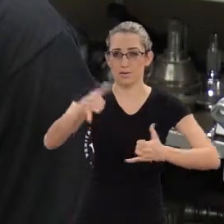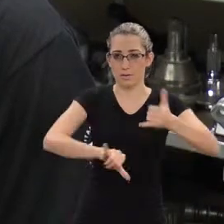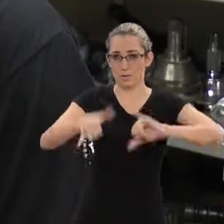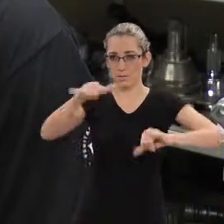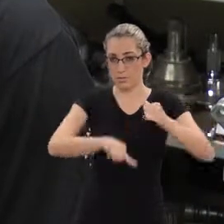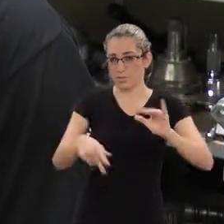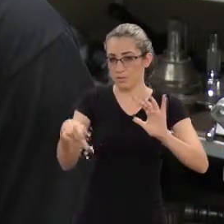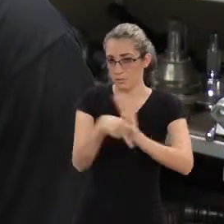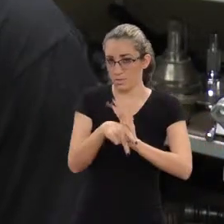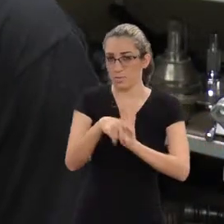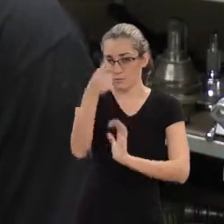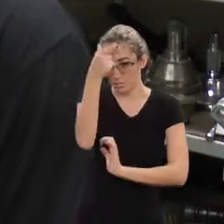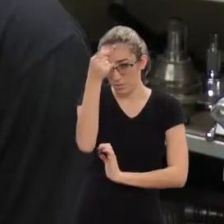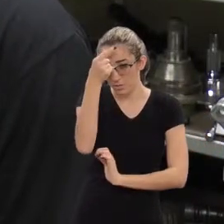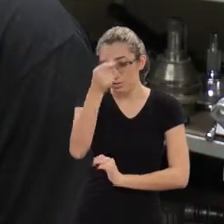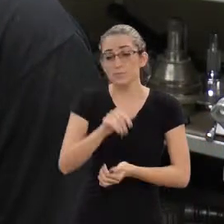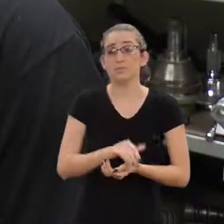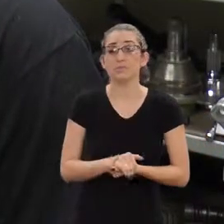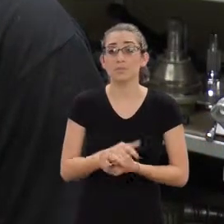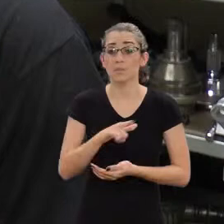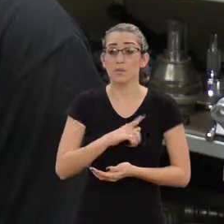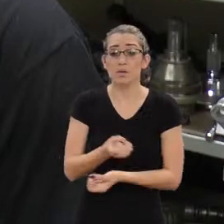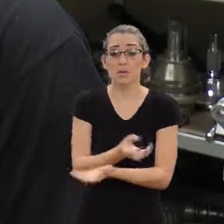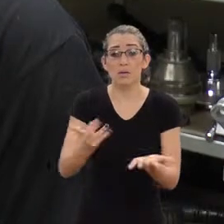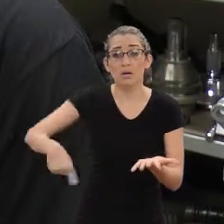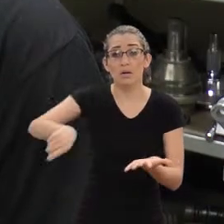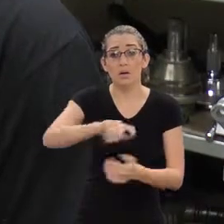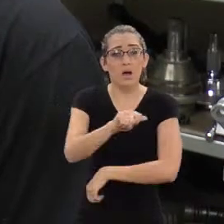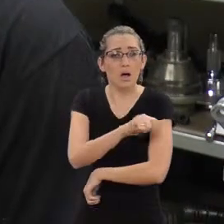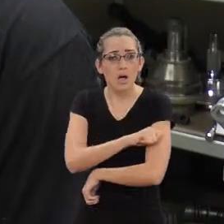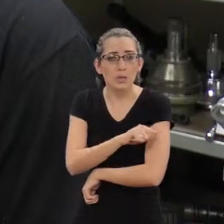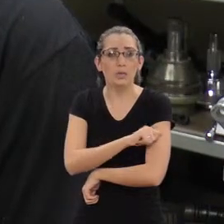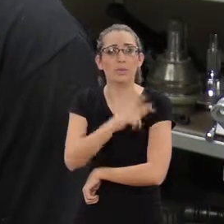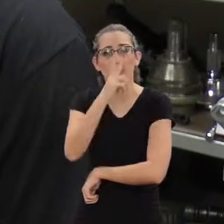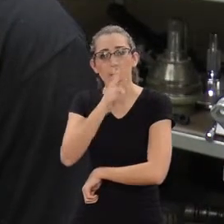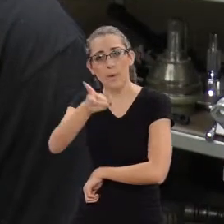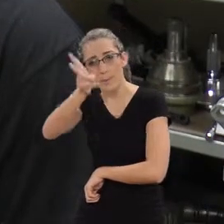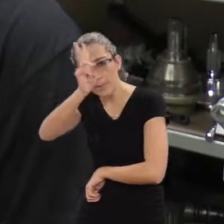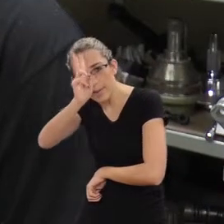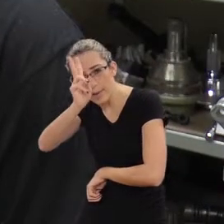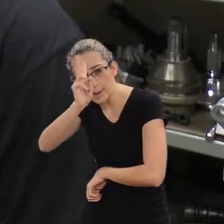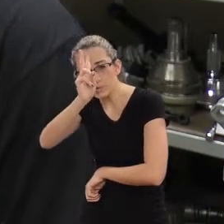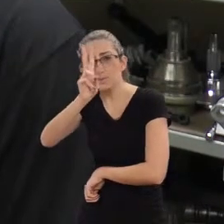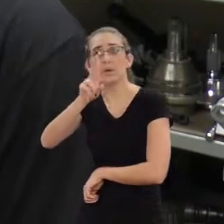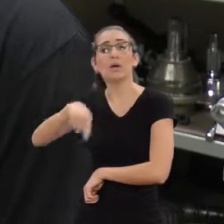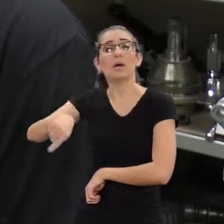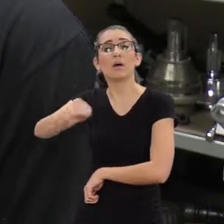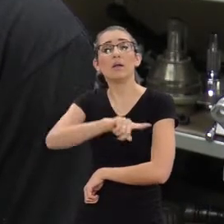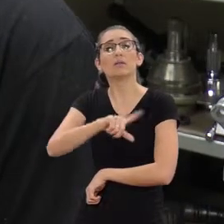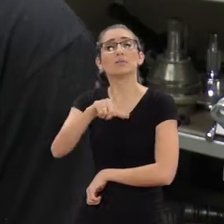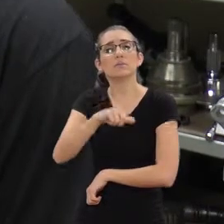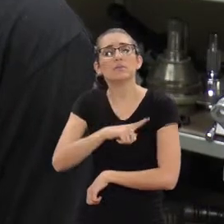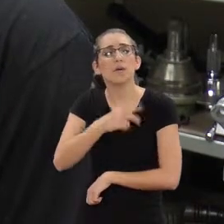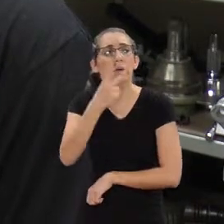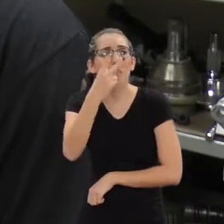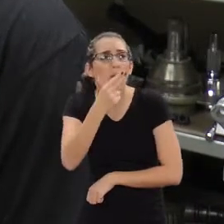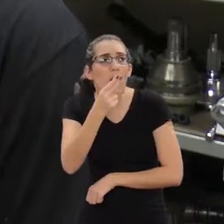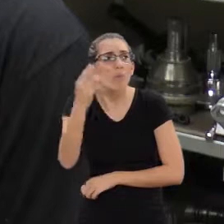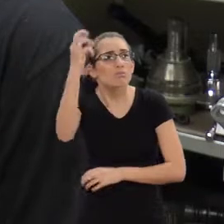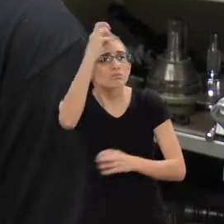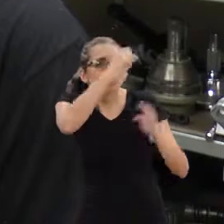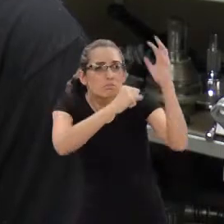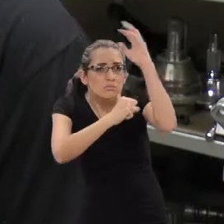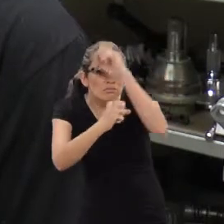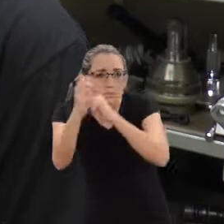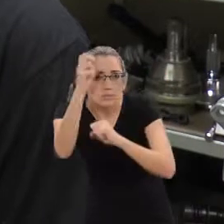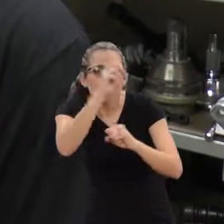laboratório aqui na universidade, uma oportunidade dos alunos ainda no ensino médio poderem ter noções